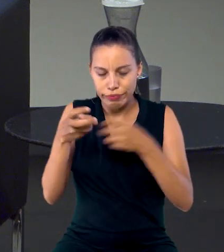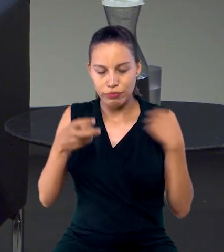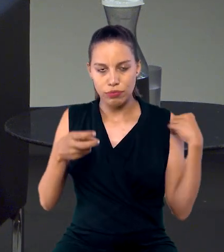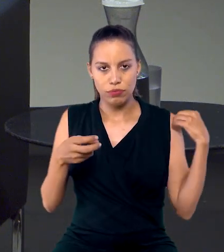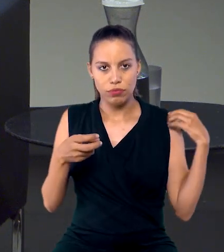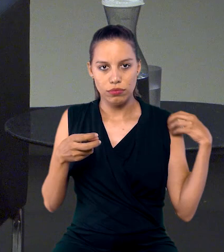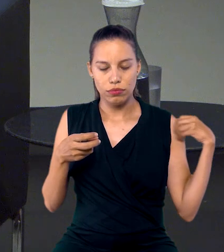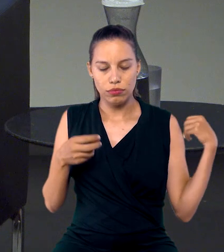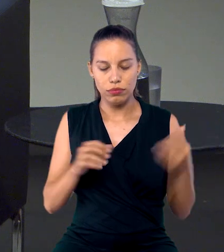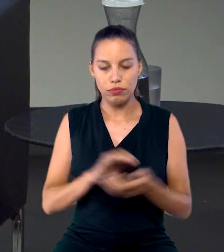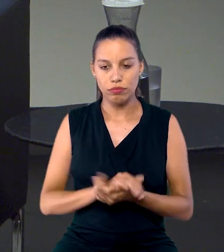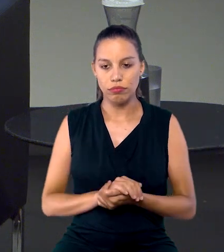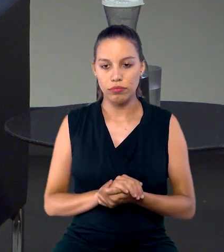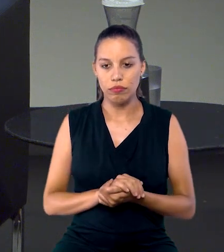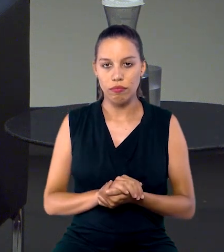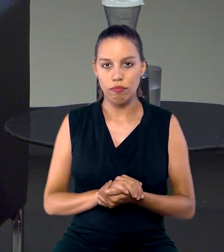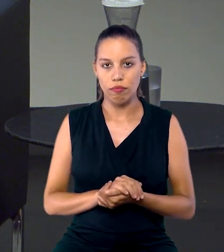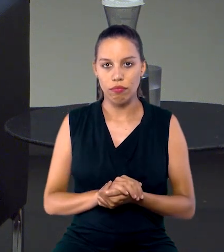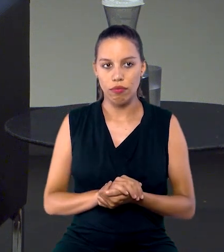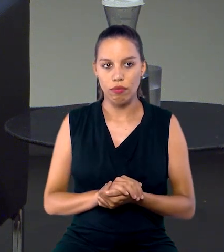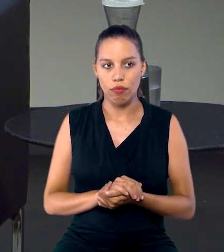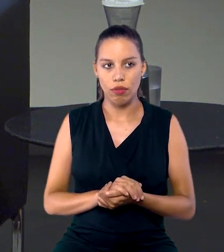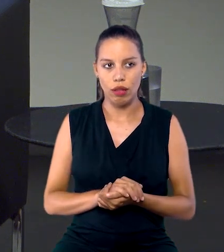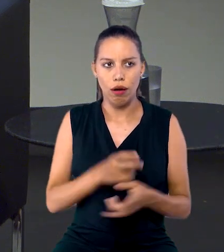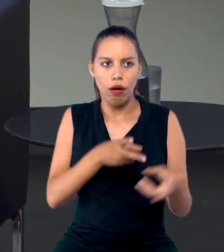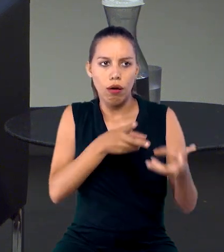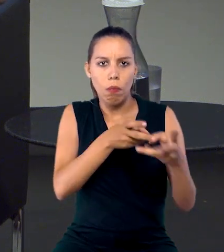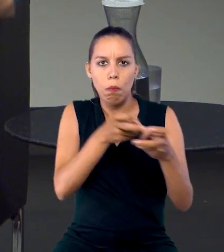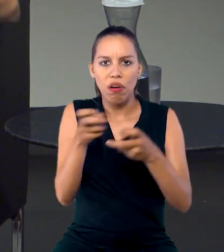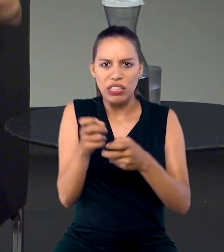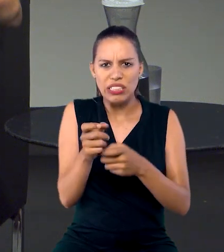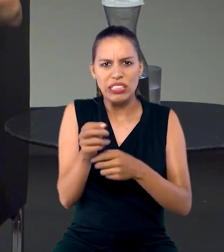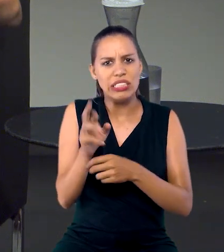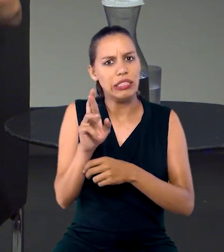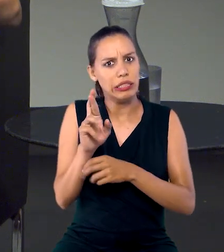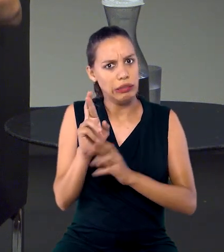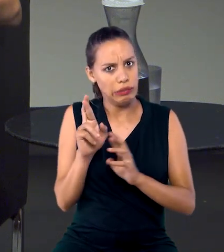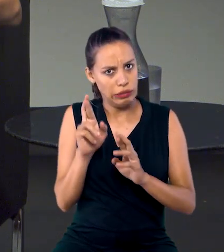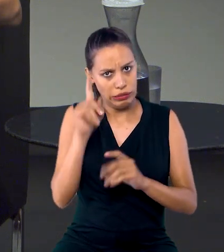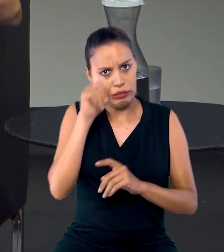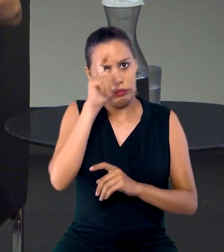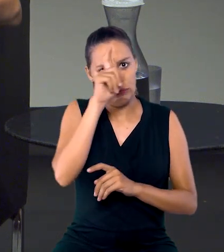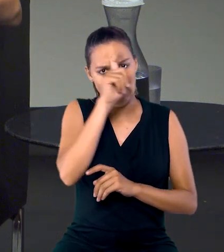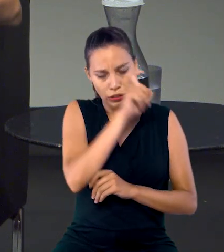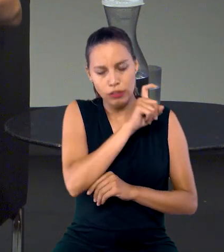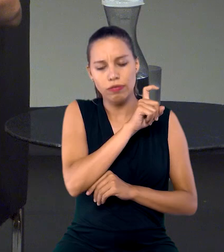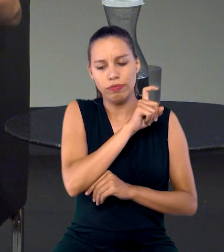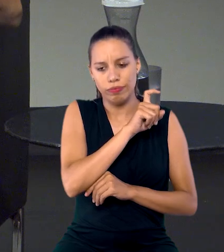E a escuta é um grande desafio, assim.